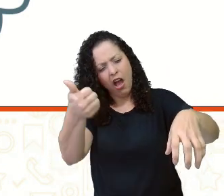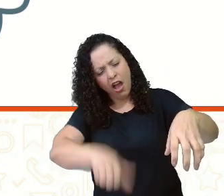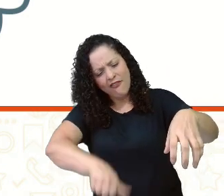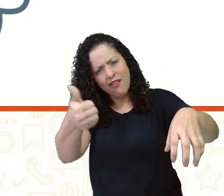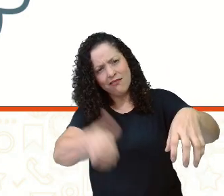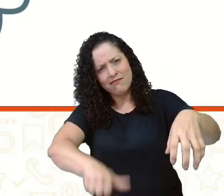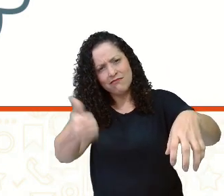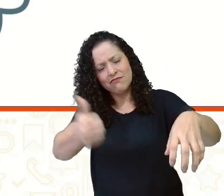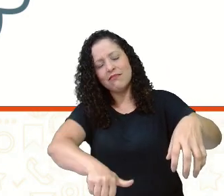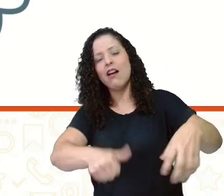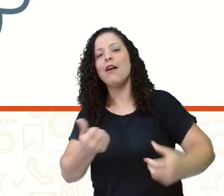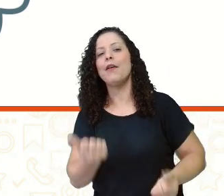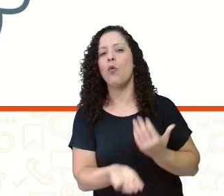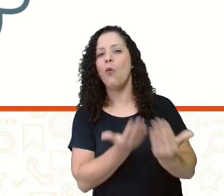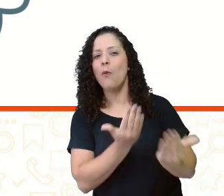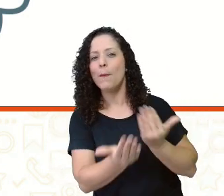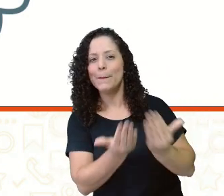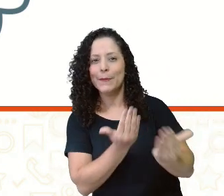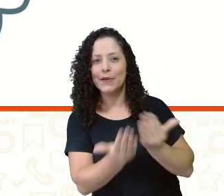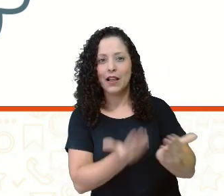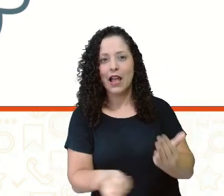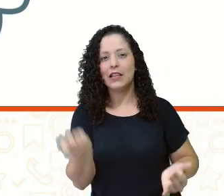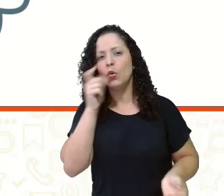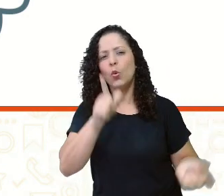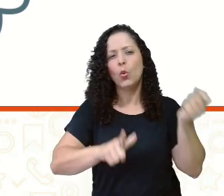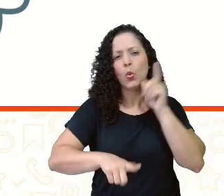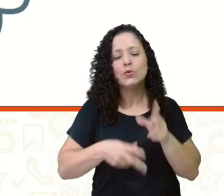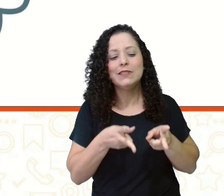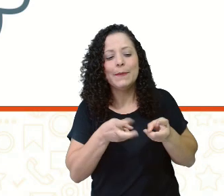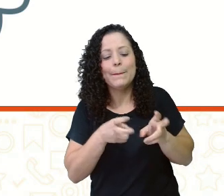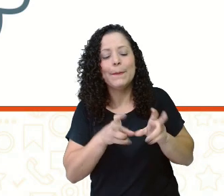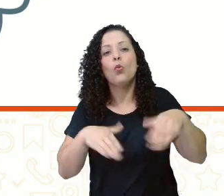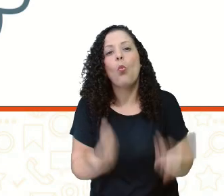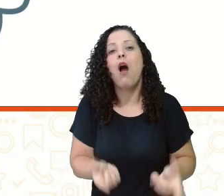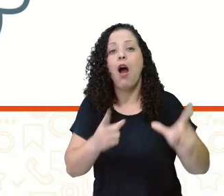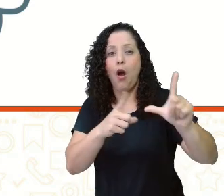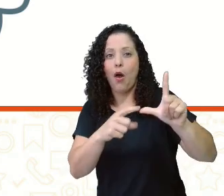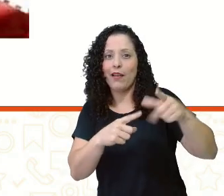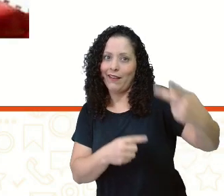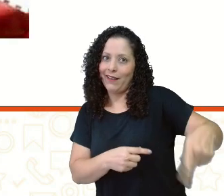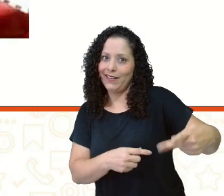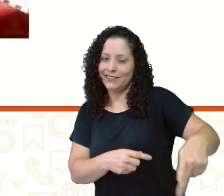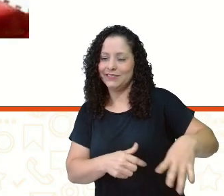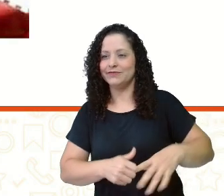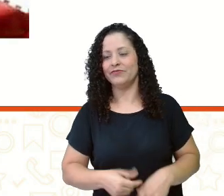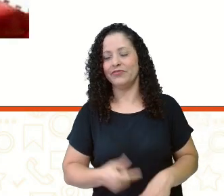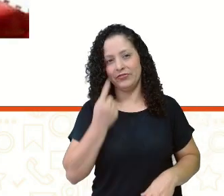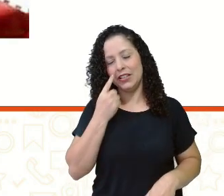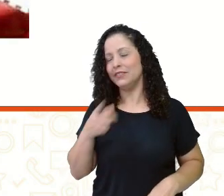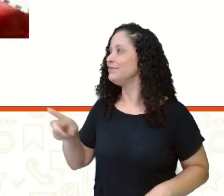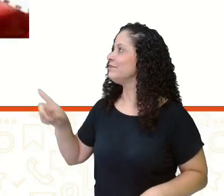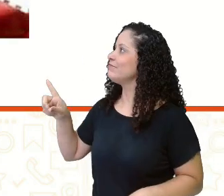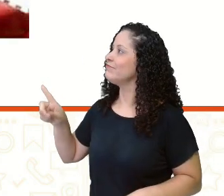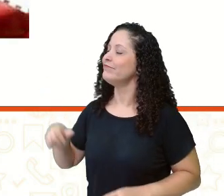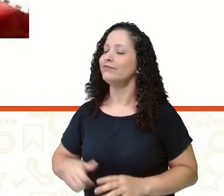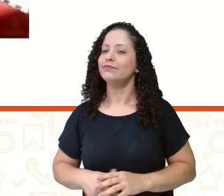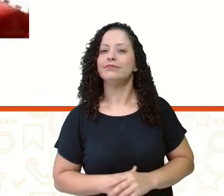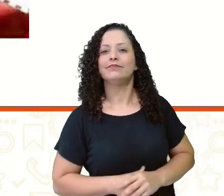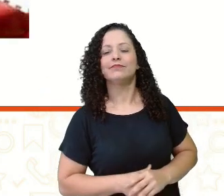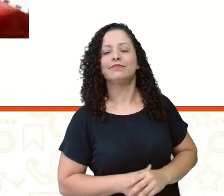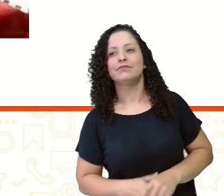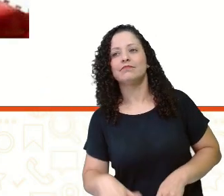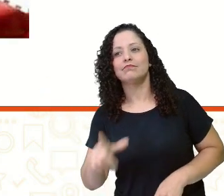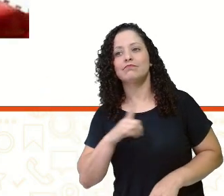essa comparação e consiga identificar de verdade que letra é essa. Deixa eu mostrar para vocês. Então, a gente tem